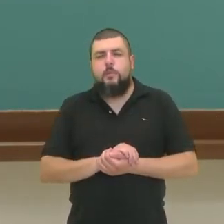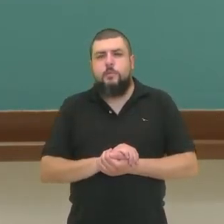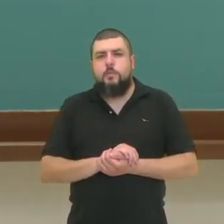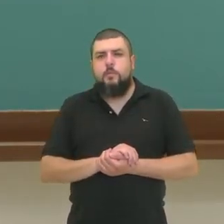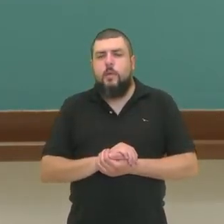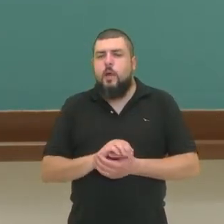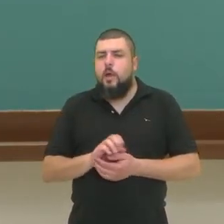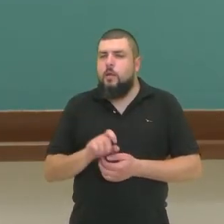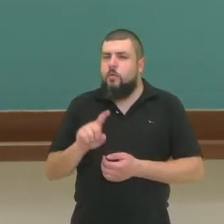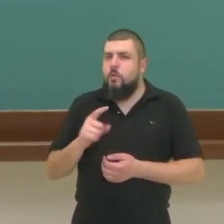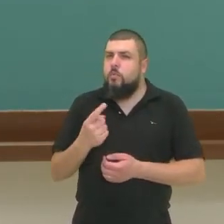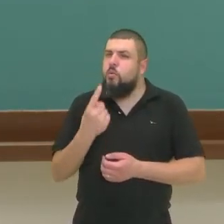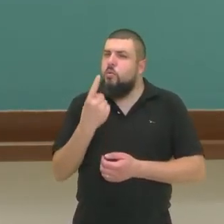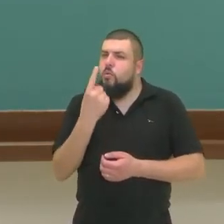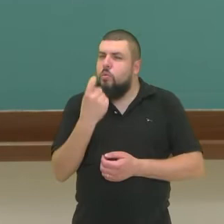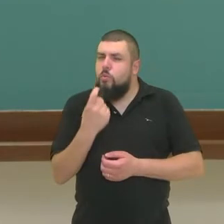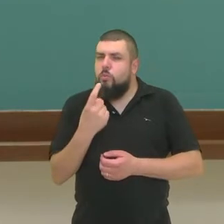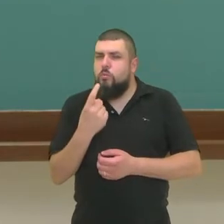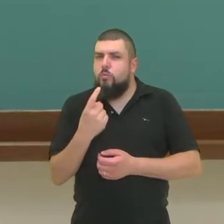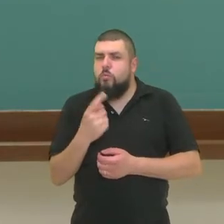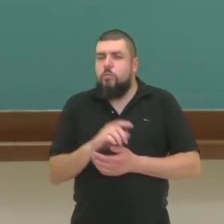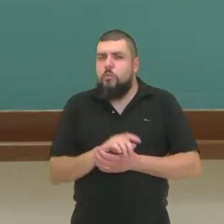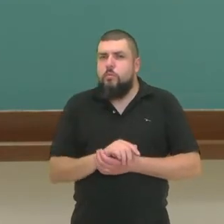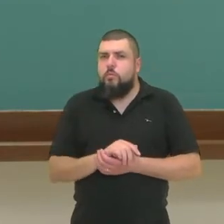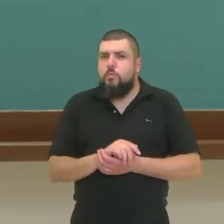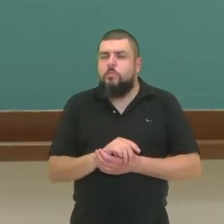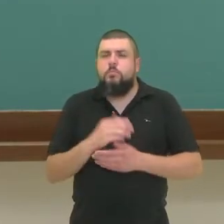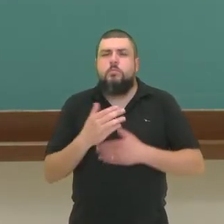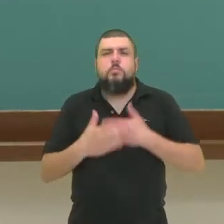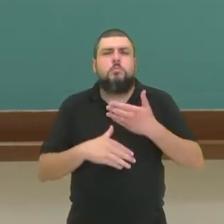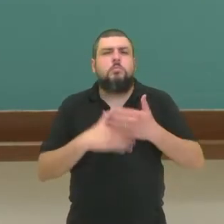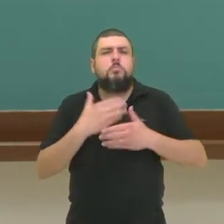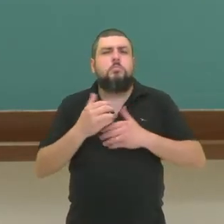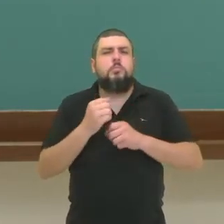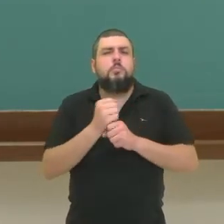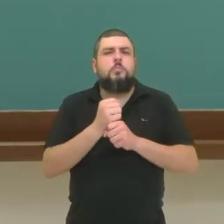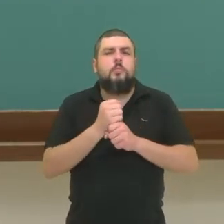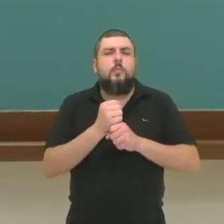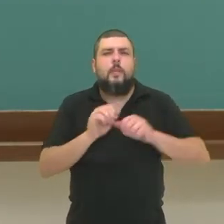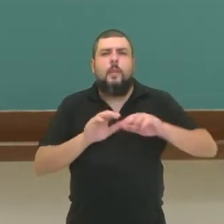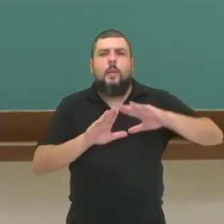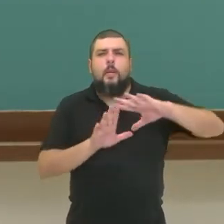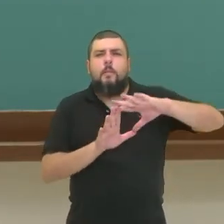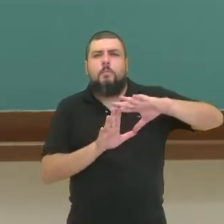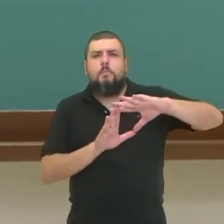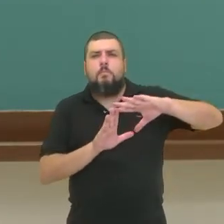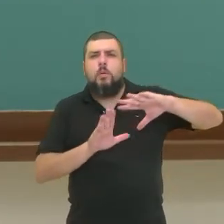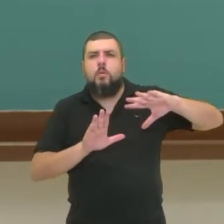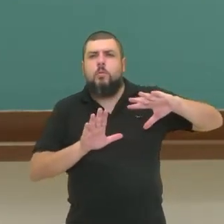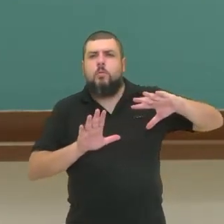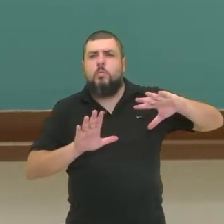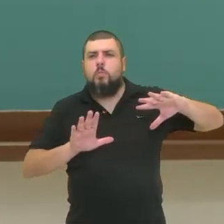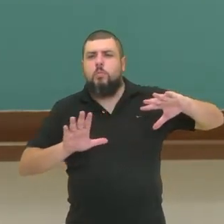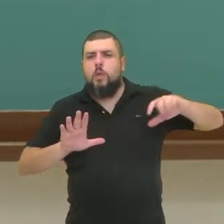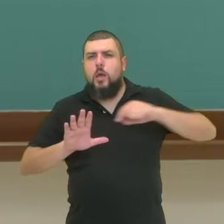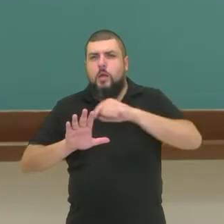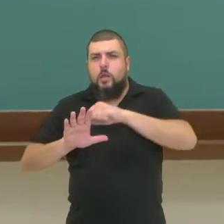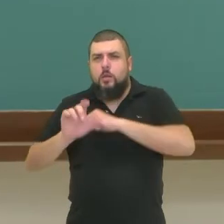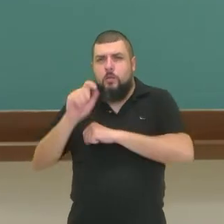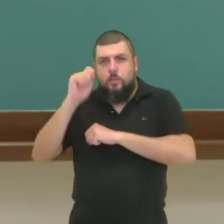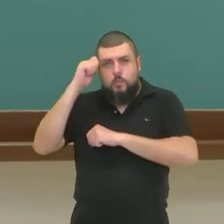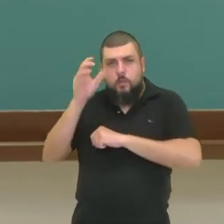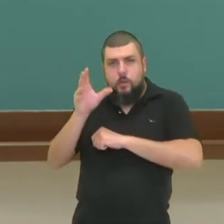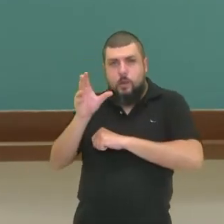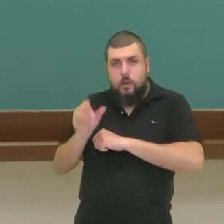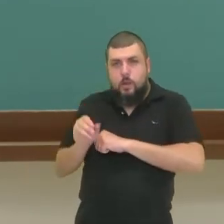formavam um único supercontinente. E depois da separação, a Índia se desprende, a Península Indiana se